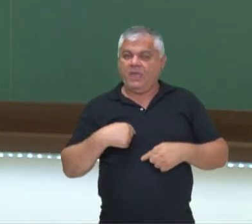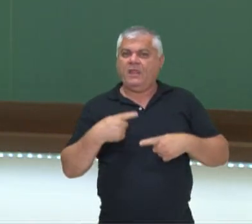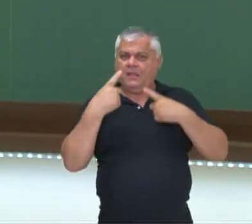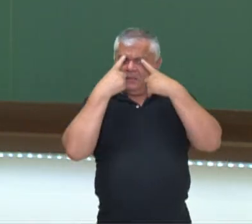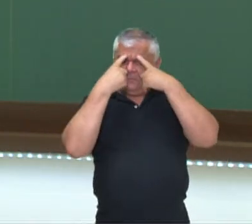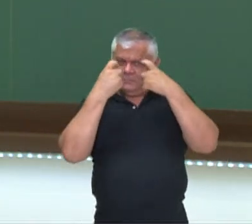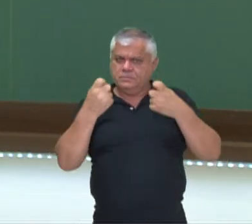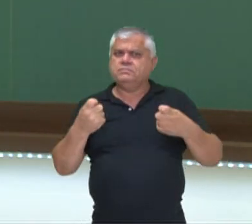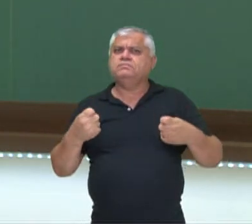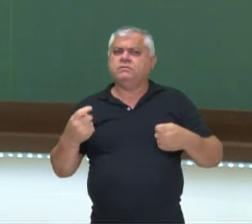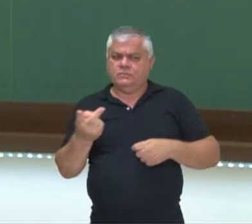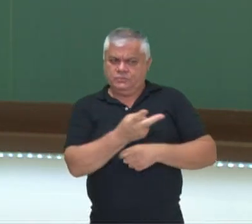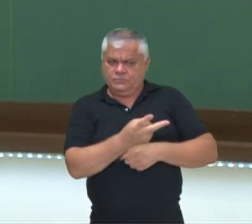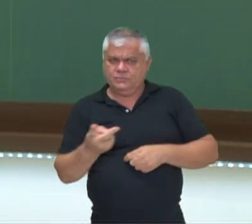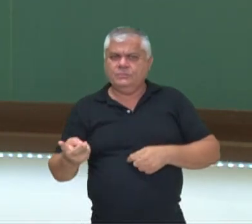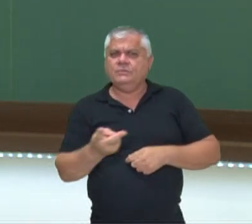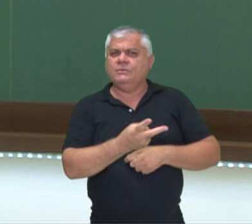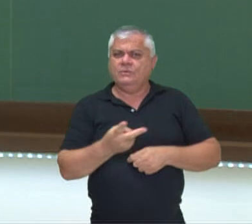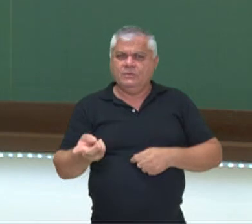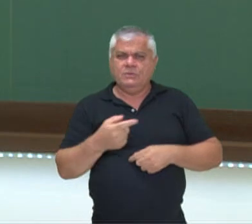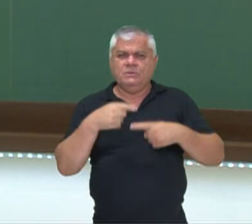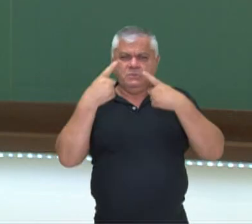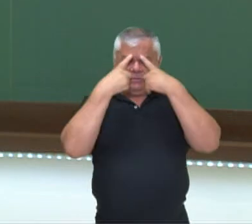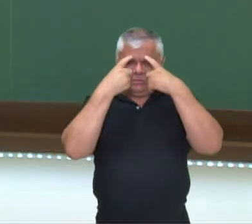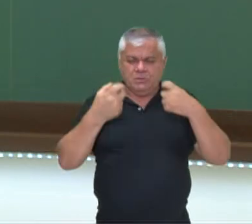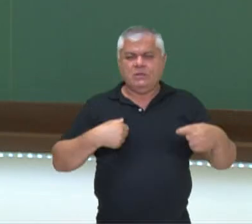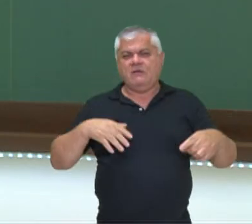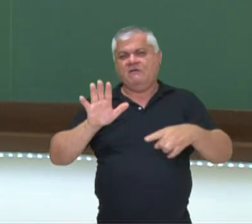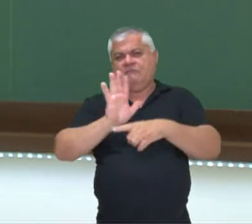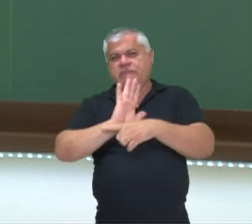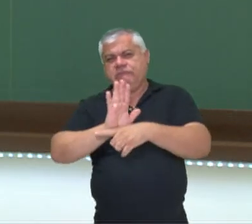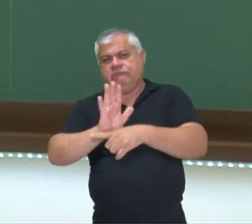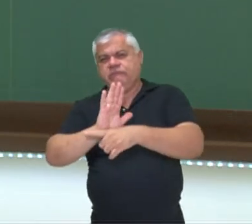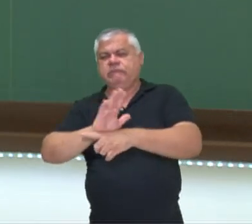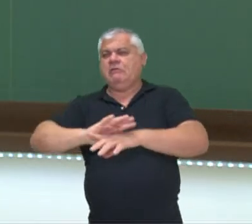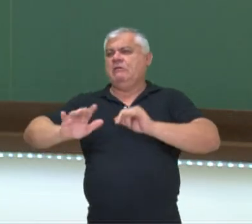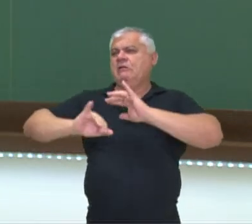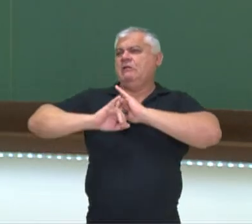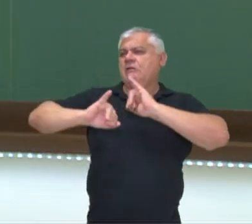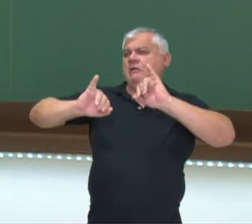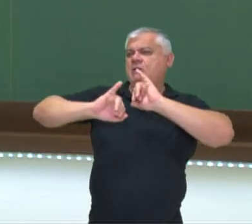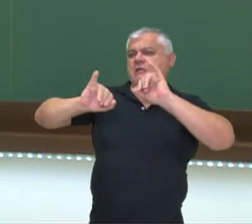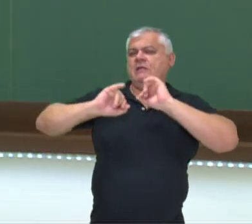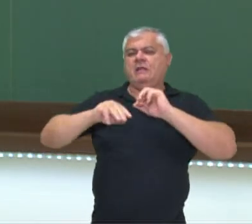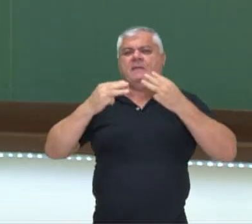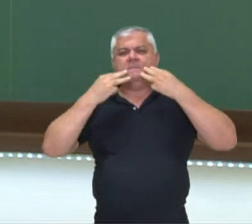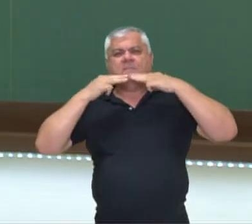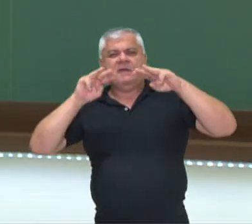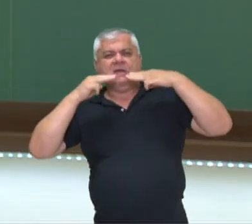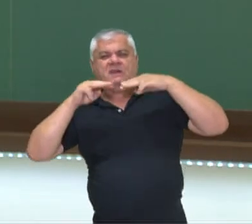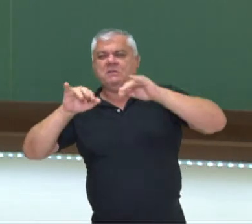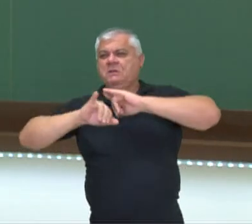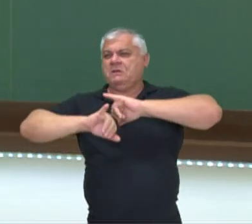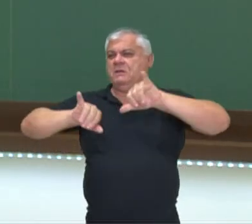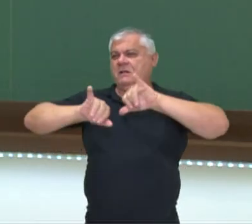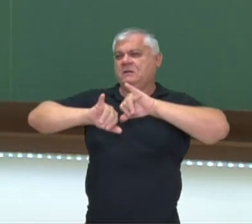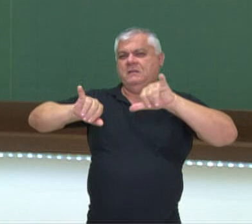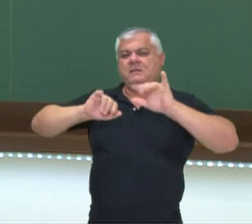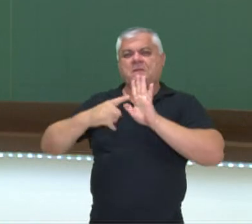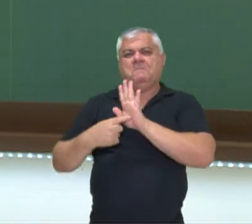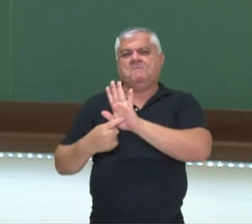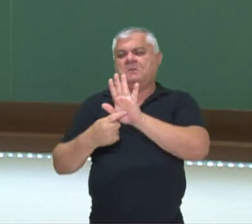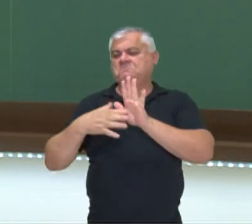então tanto um quanto o outro faziam filmes, propagandas, marketing pessoal, mostrando obviamente